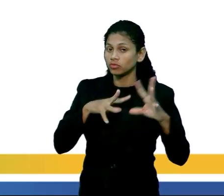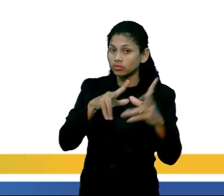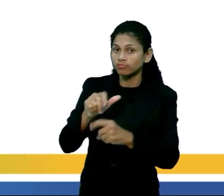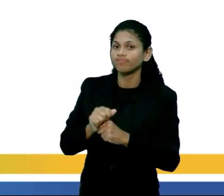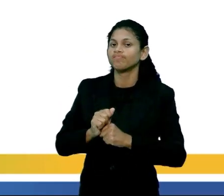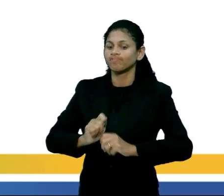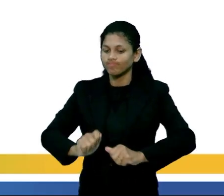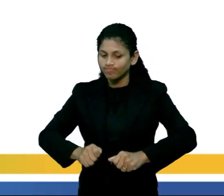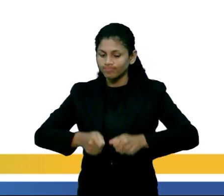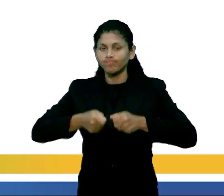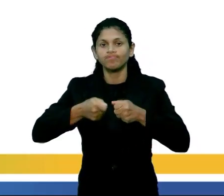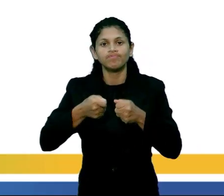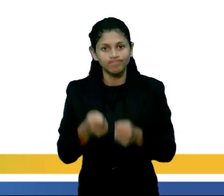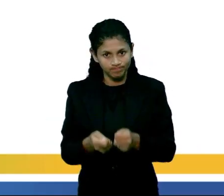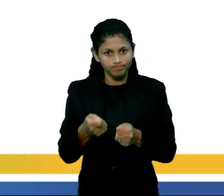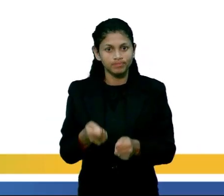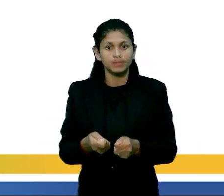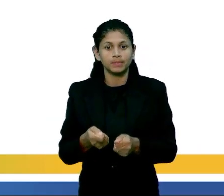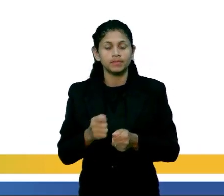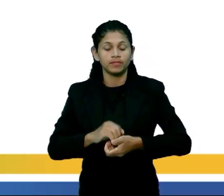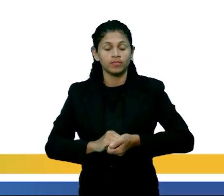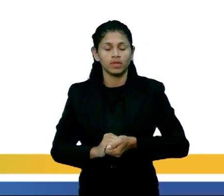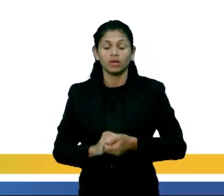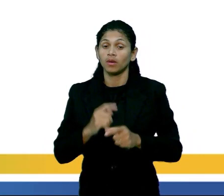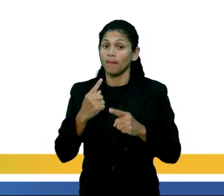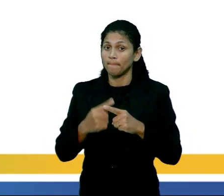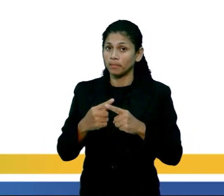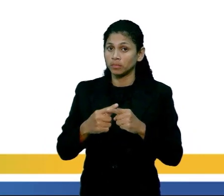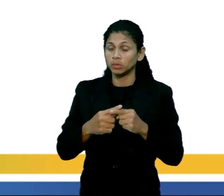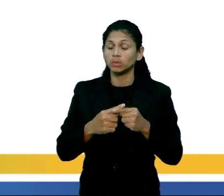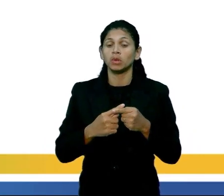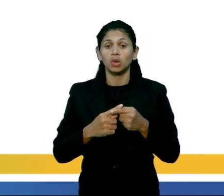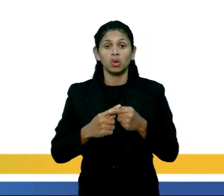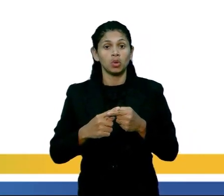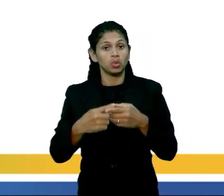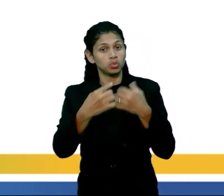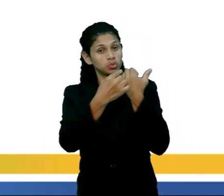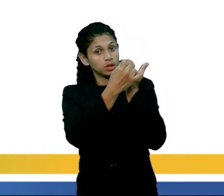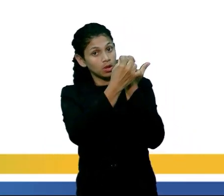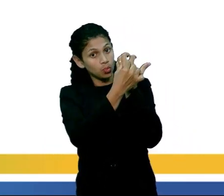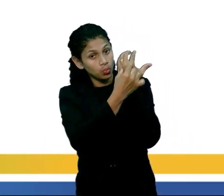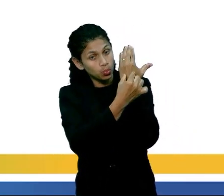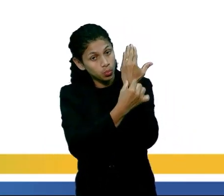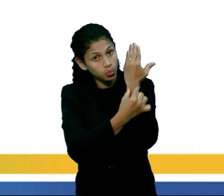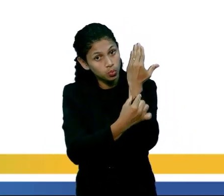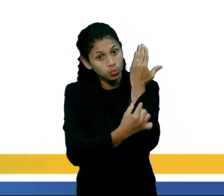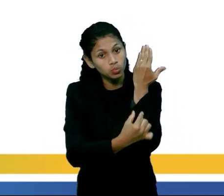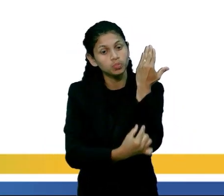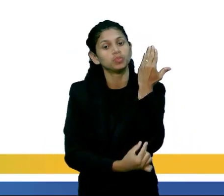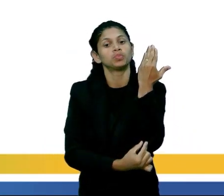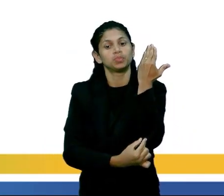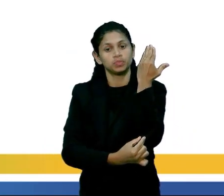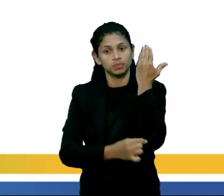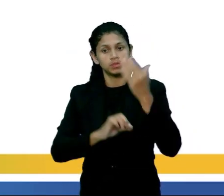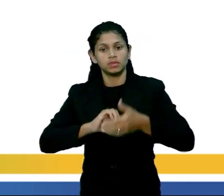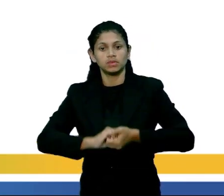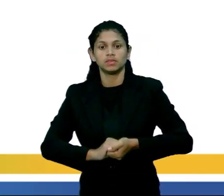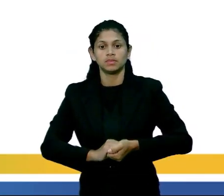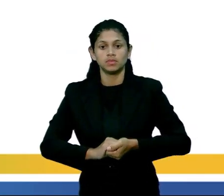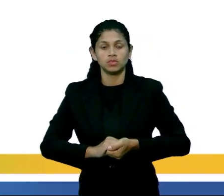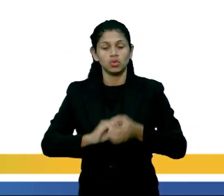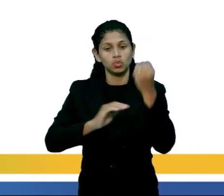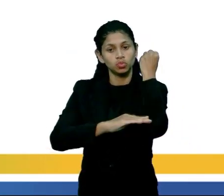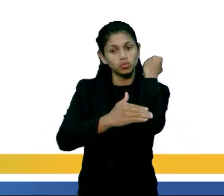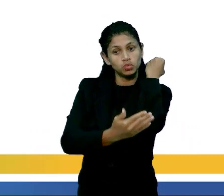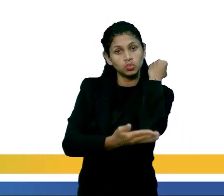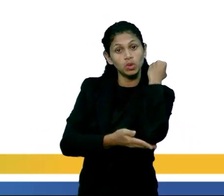corpo a posturas que podem comprometer coluna, quadril, joelhos e ombros. Nesse sentido, compreender o funcionamento do